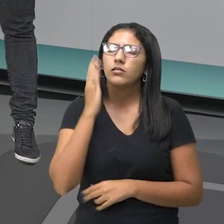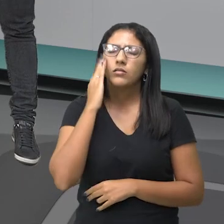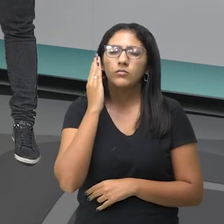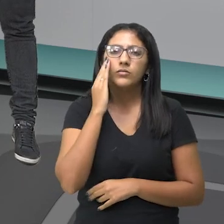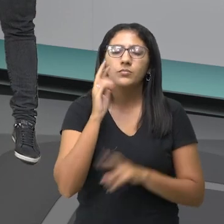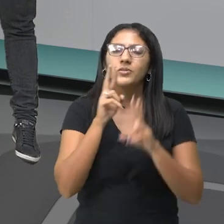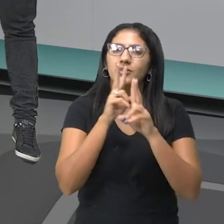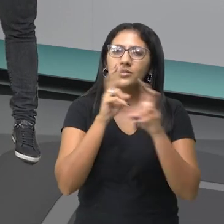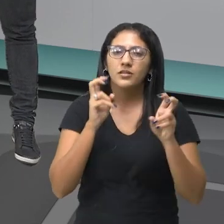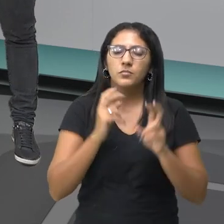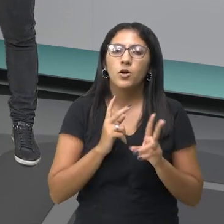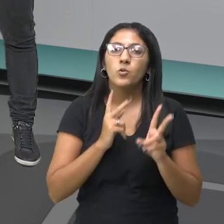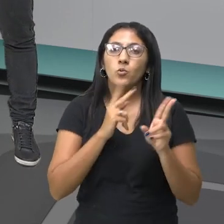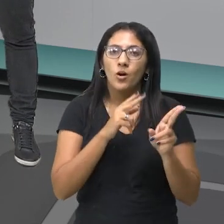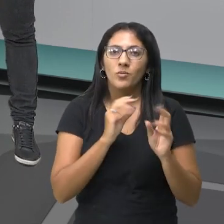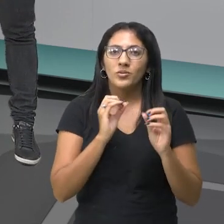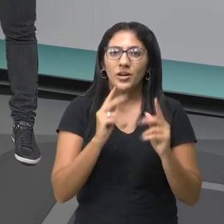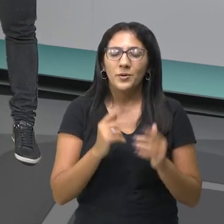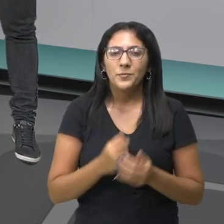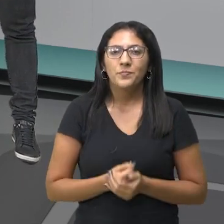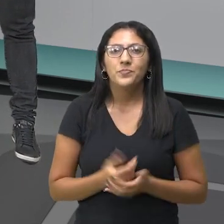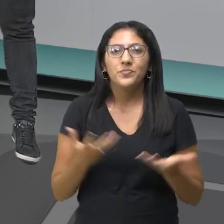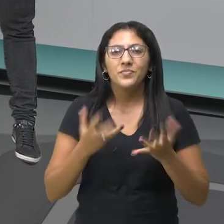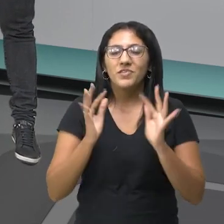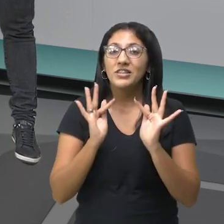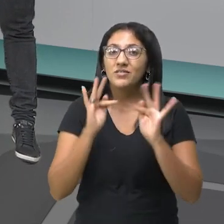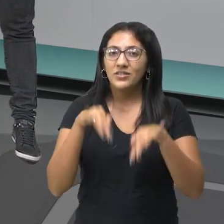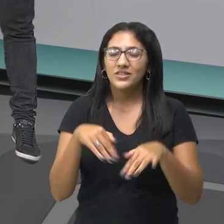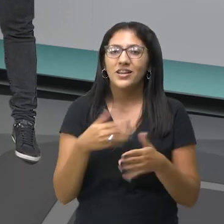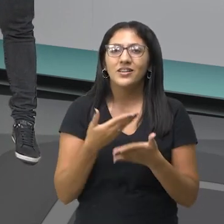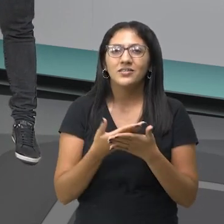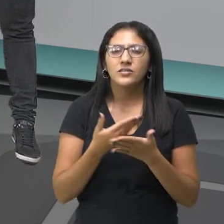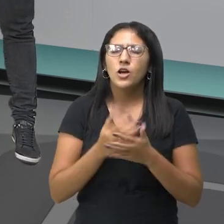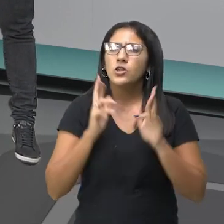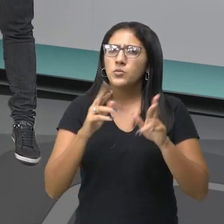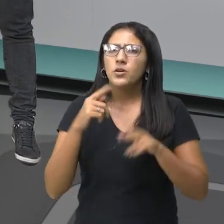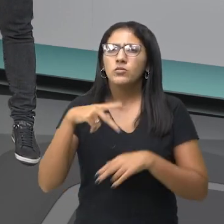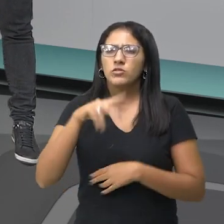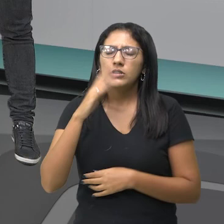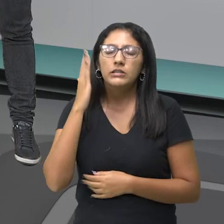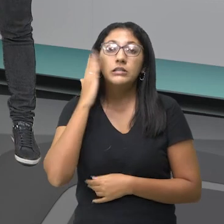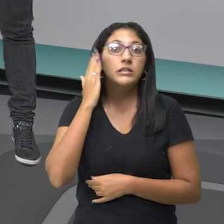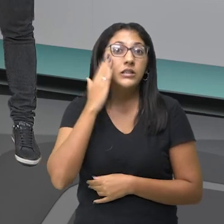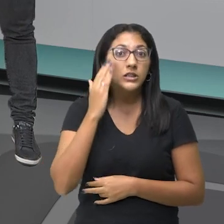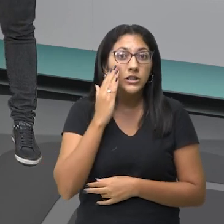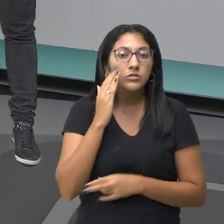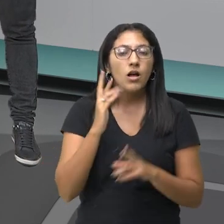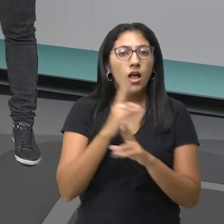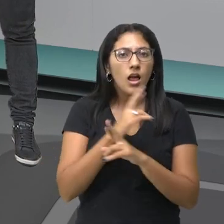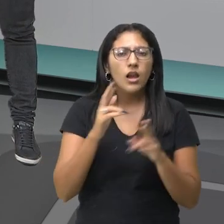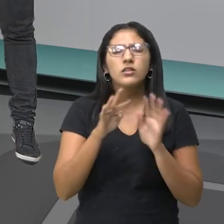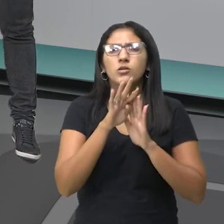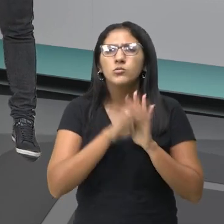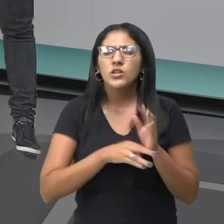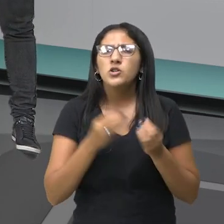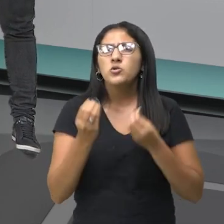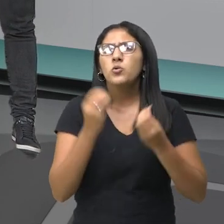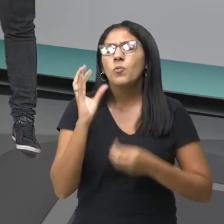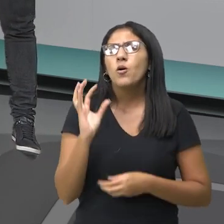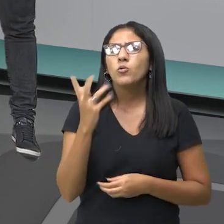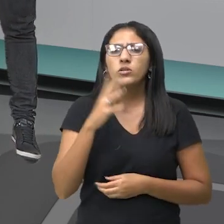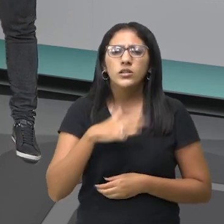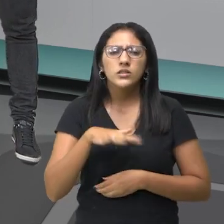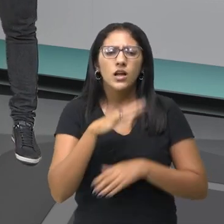mesmo tema, ok? Então a gente encerra a nossa aula, espero que você tenha compreendido o que é o hipertexto, como ele funciona em um